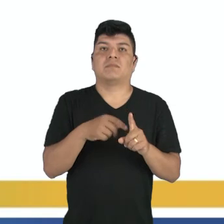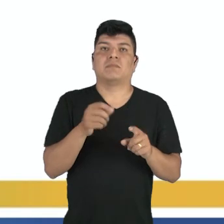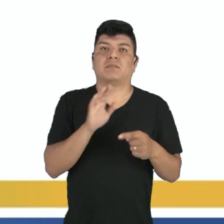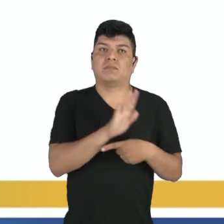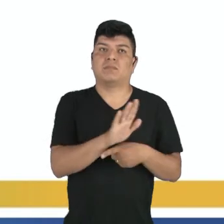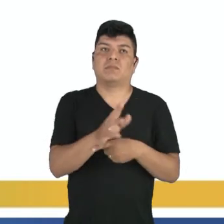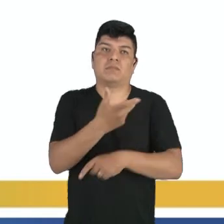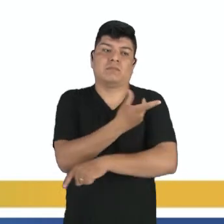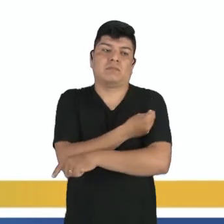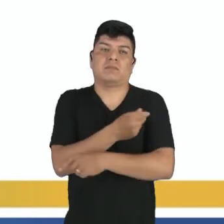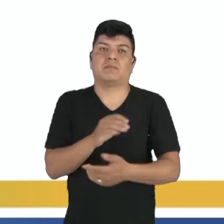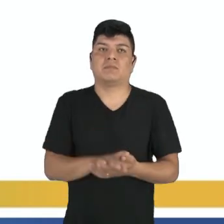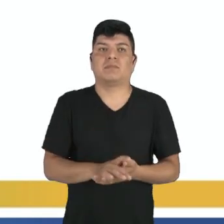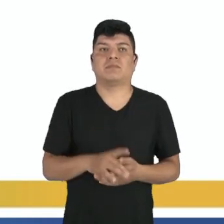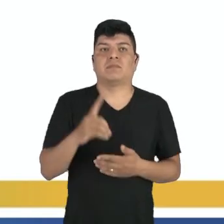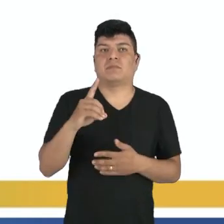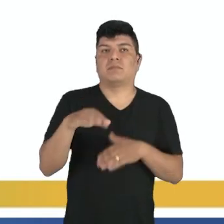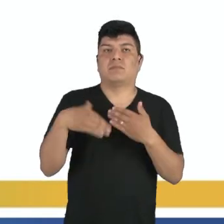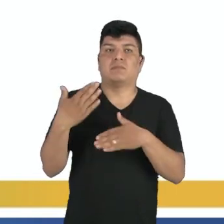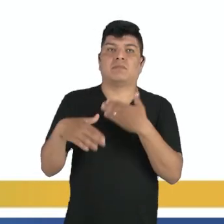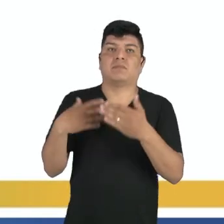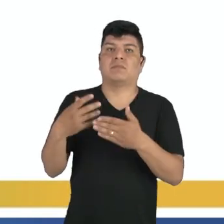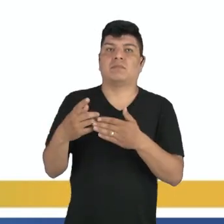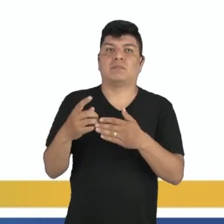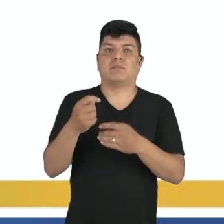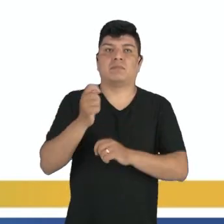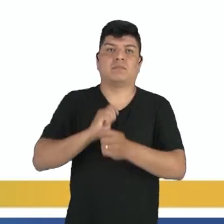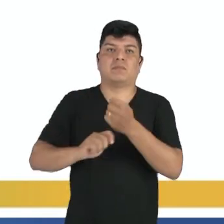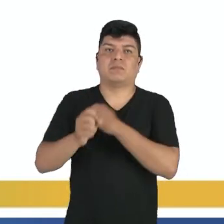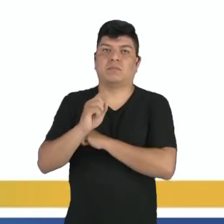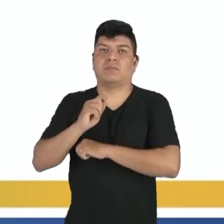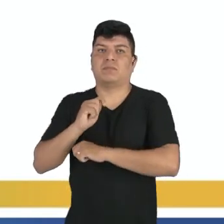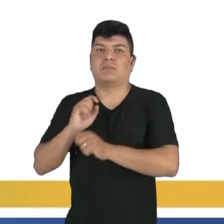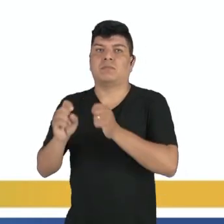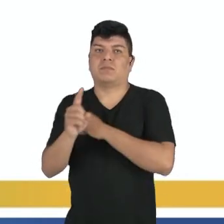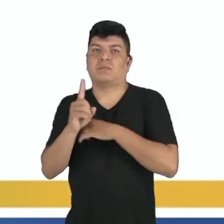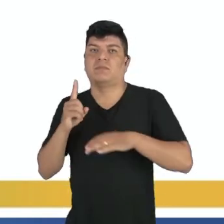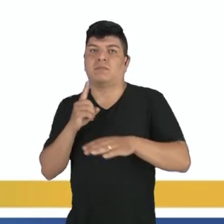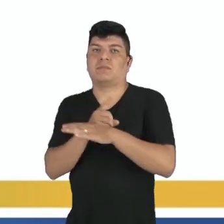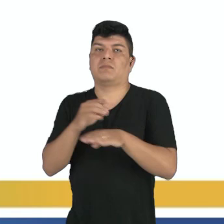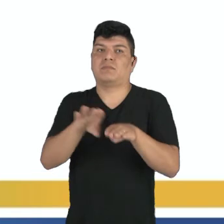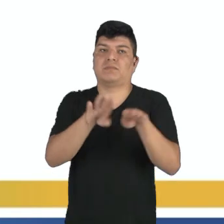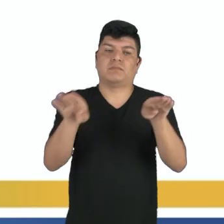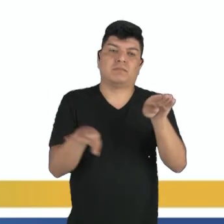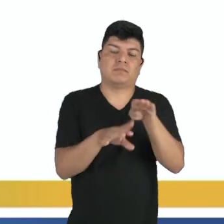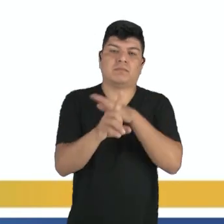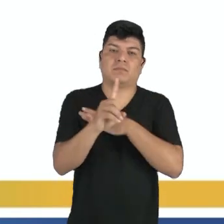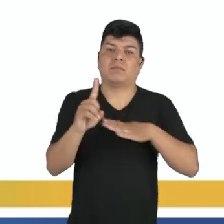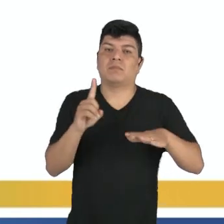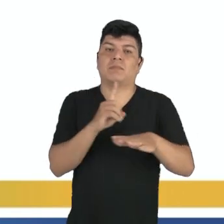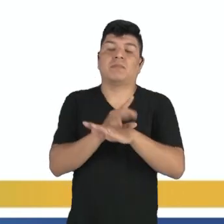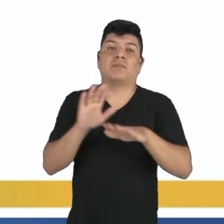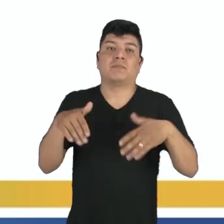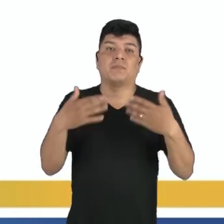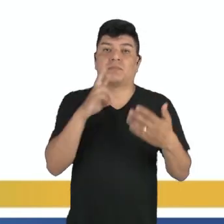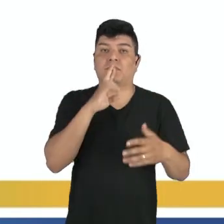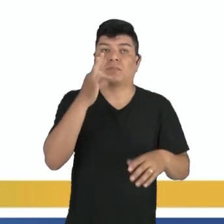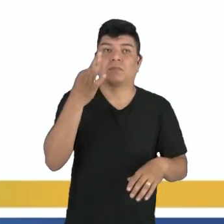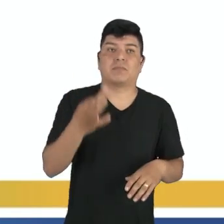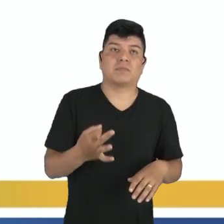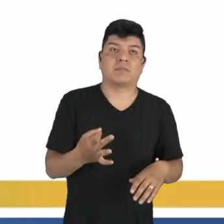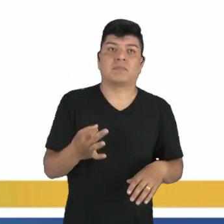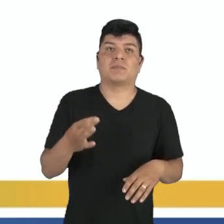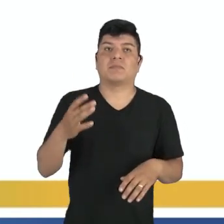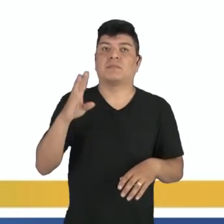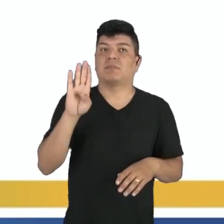vacinação o desenvolvimento sócio-econômico e as desigualdades sociais e aí qual foi a escolha que você fez se vocês que a